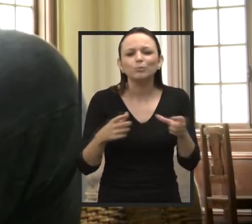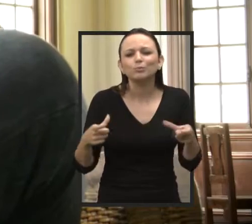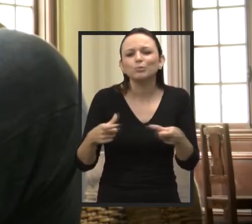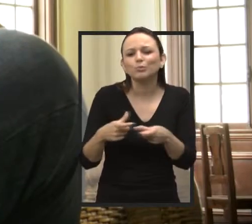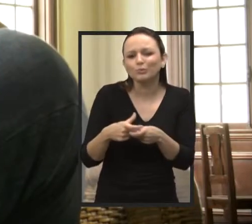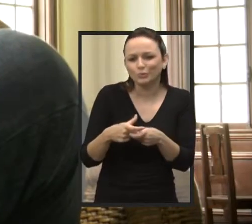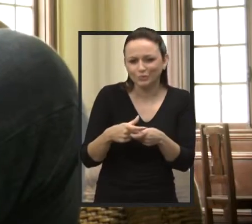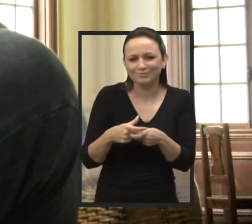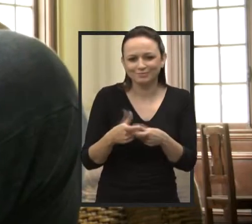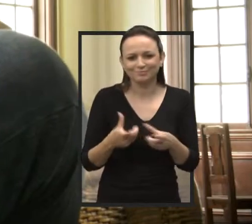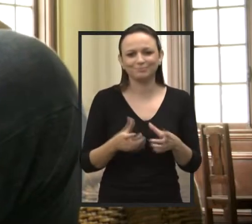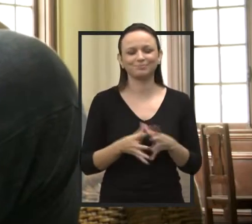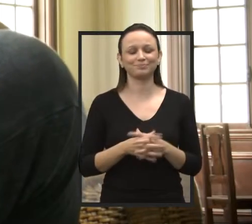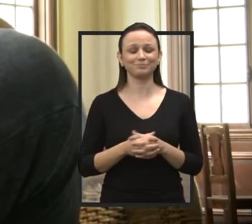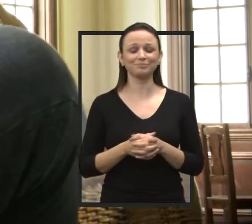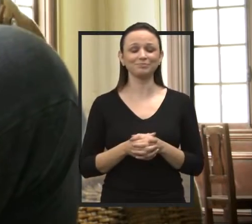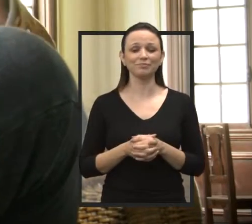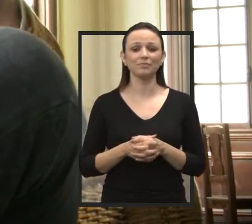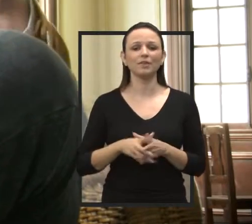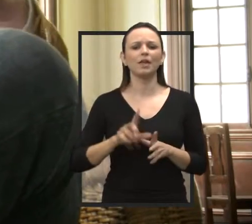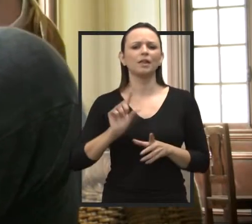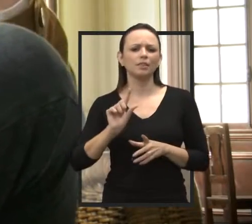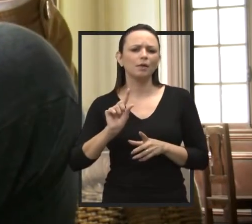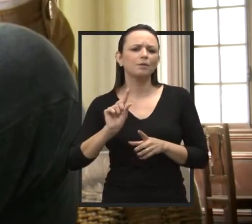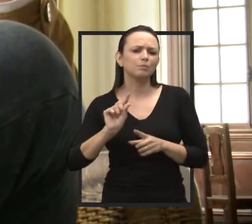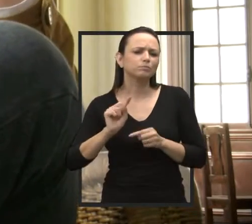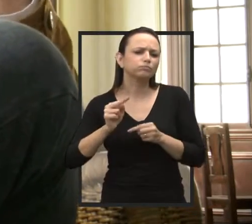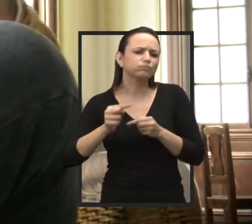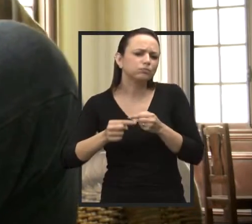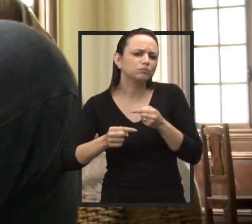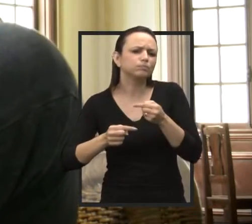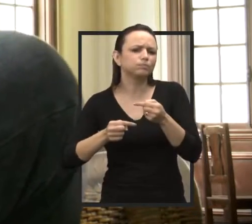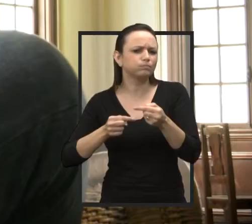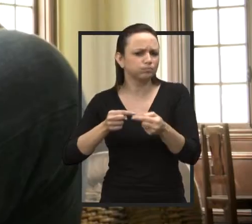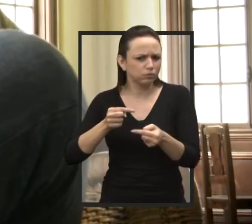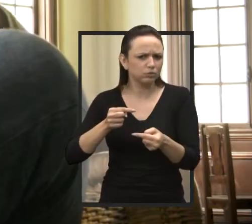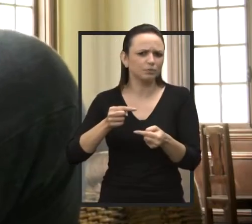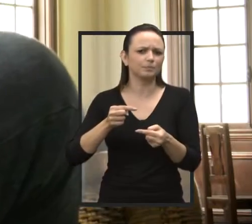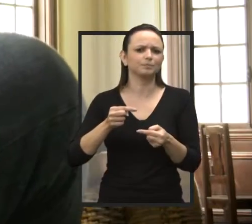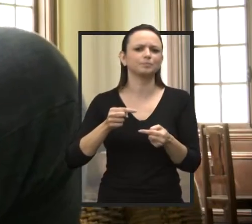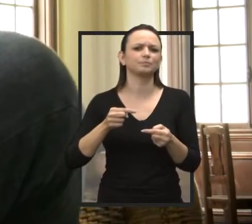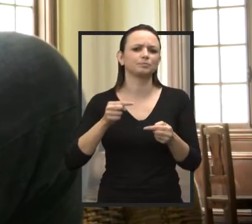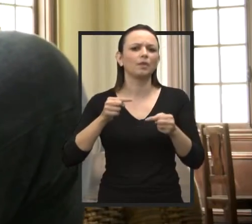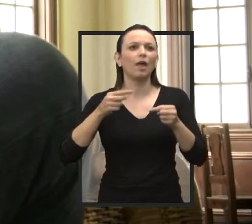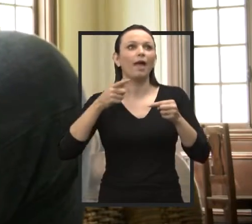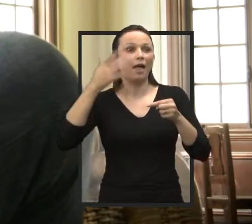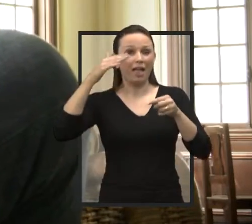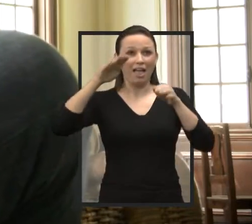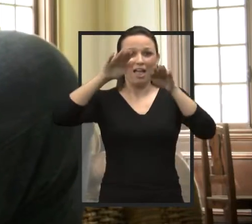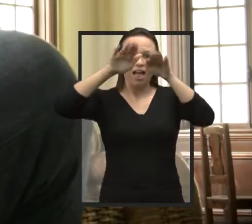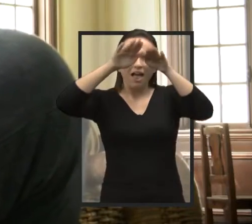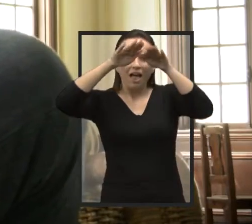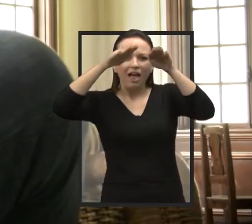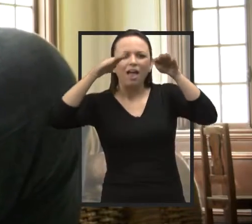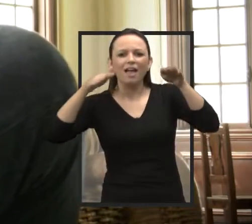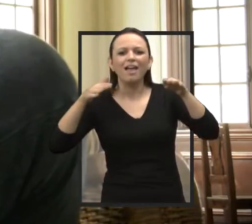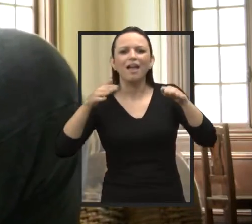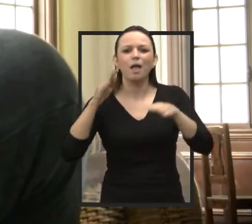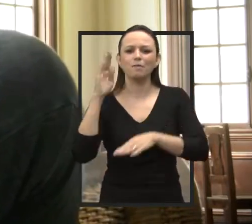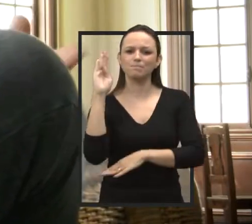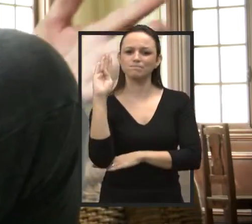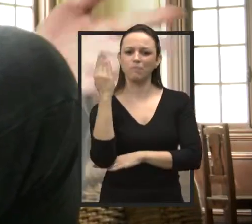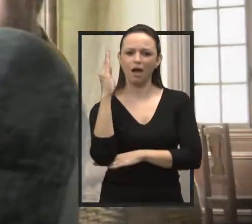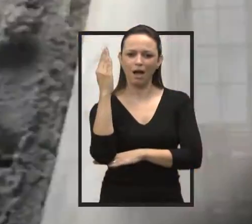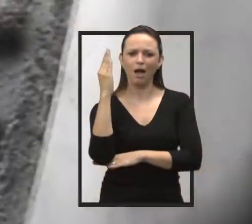religioso. Em pouco tempo, ela era de cobertura de sapê e pau a